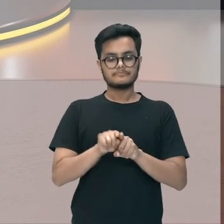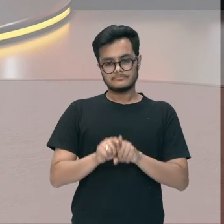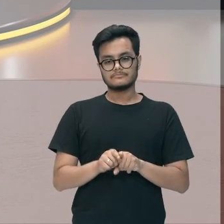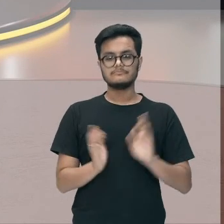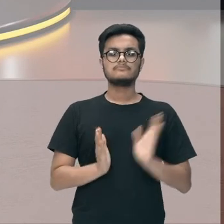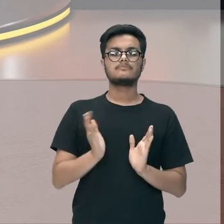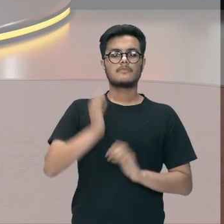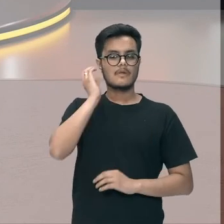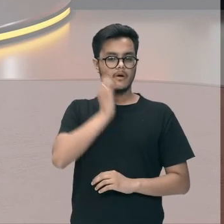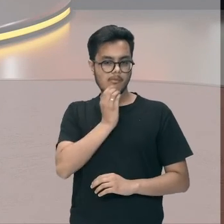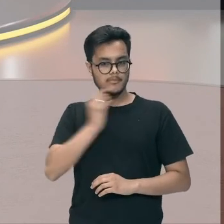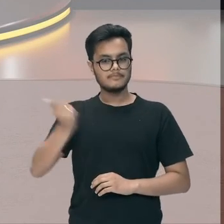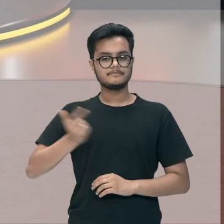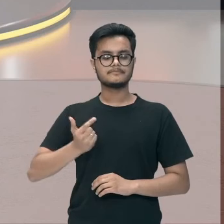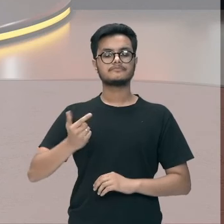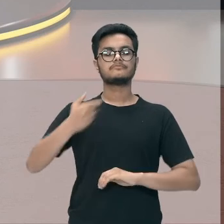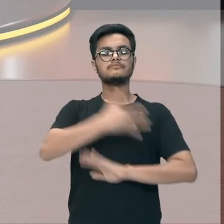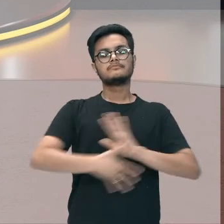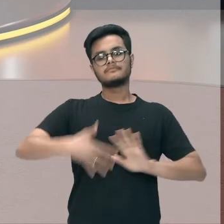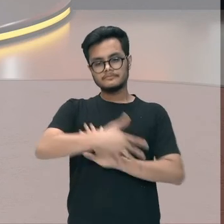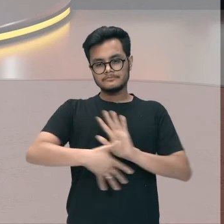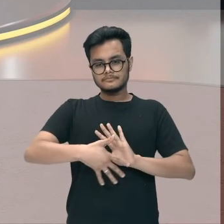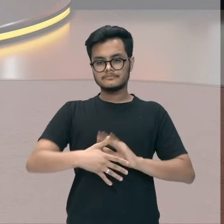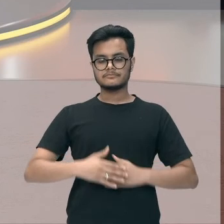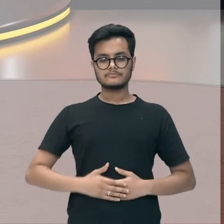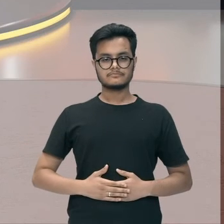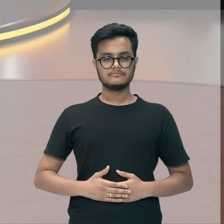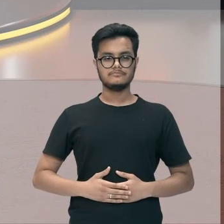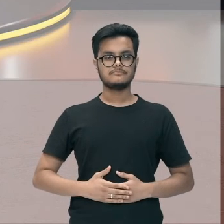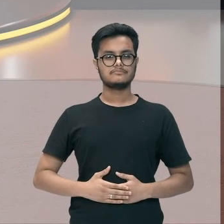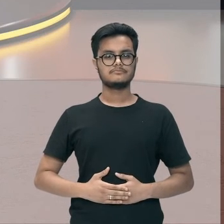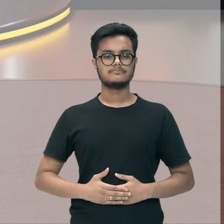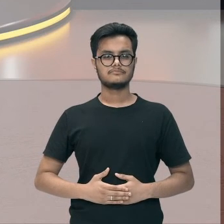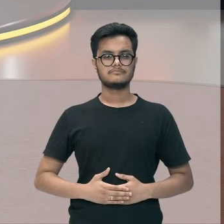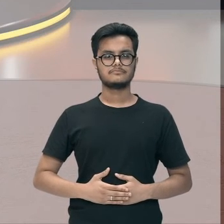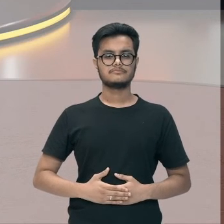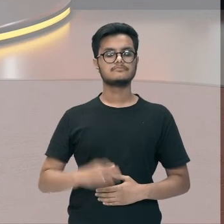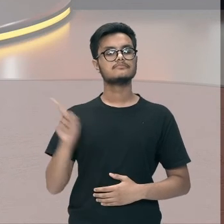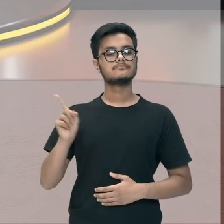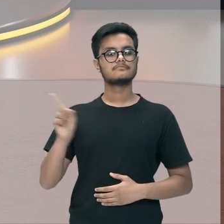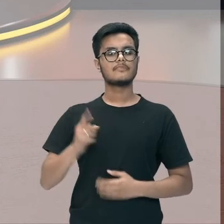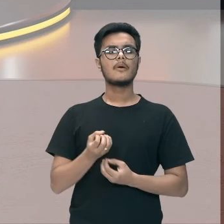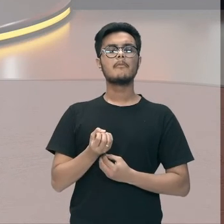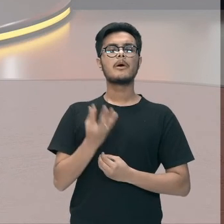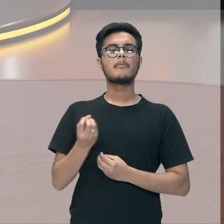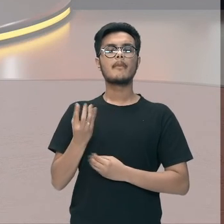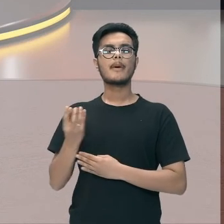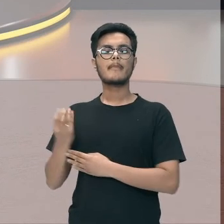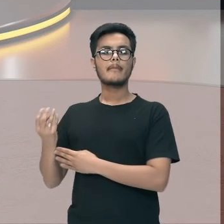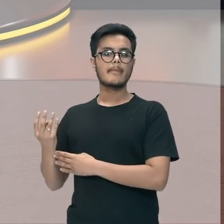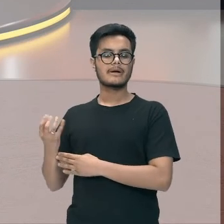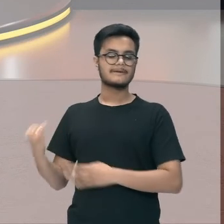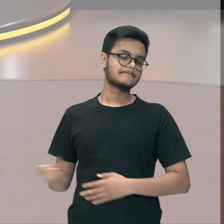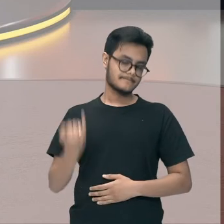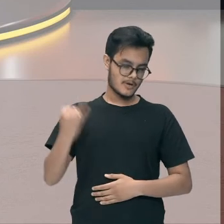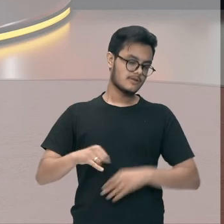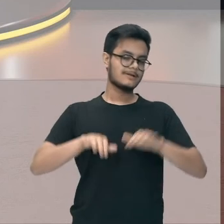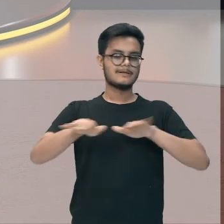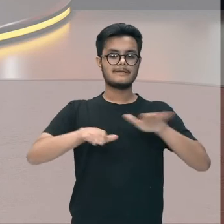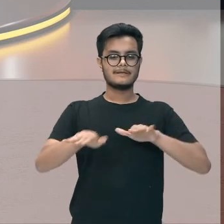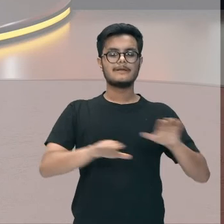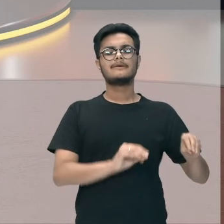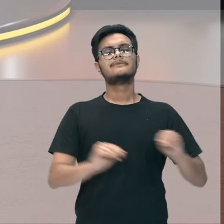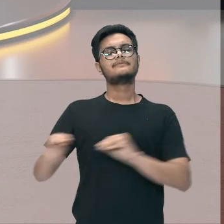Reinado, não podemos deixar de falar das ferrovias, certo? A ferrovia, você sabe, é um modal fundamental no processo